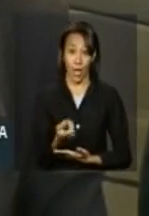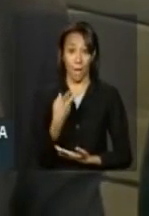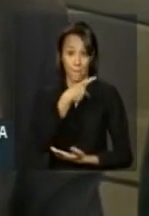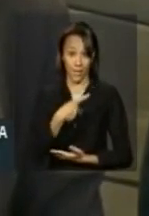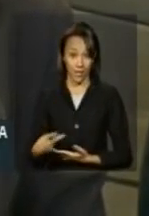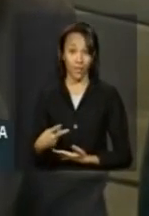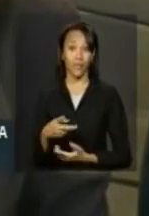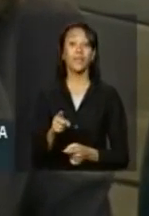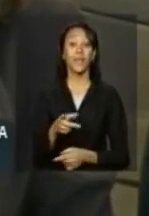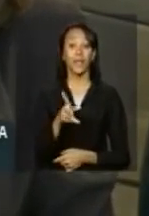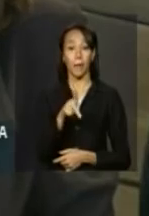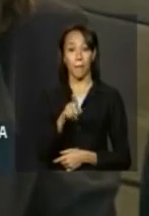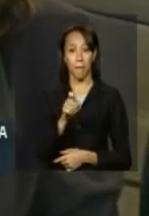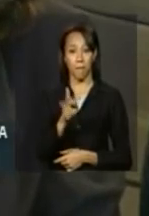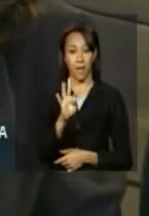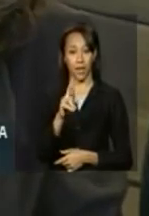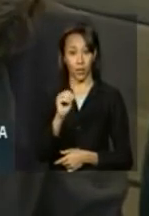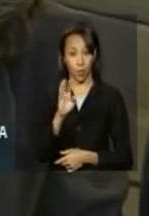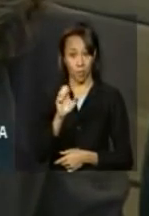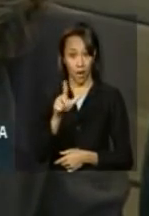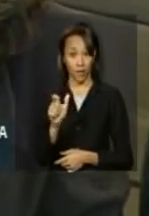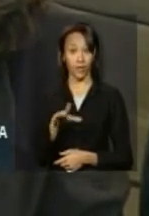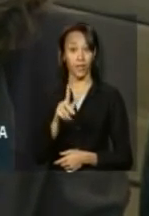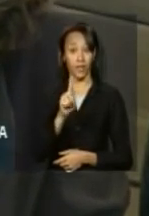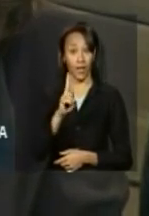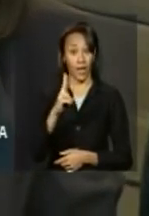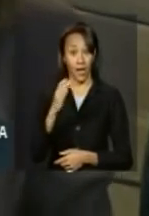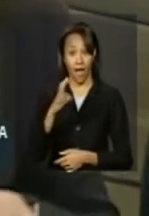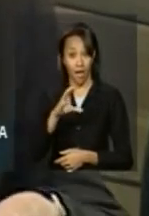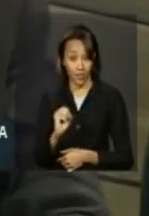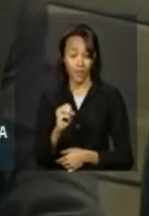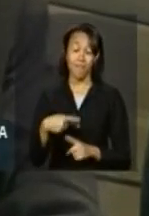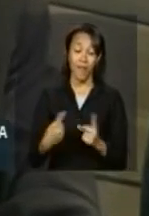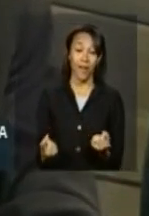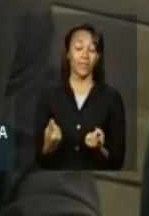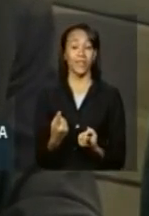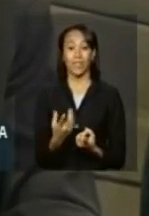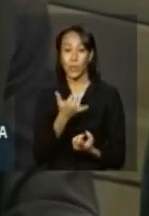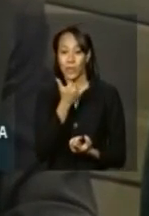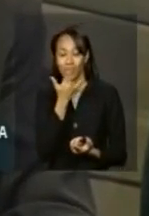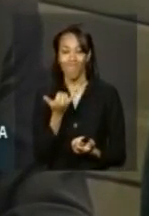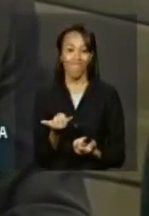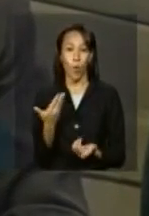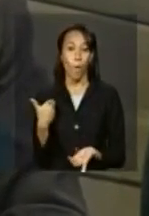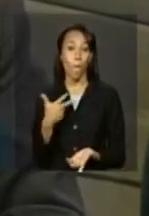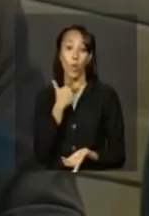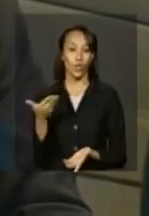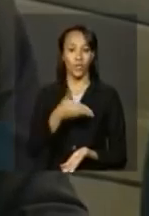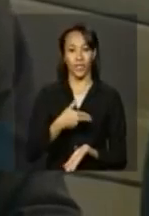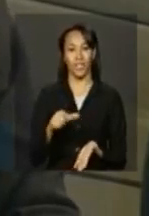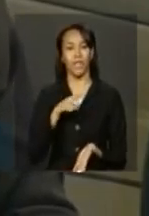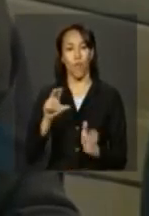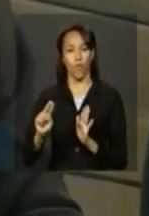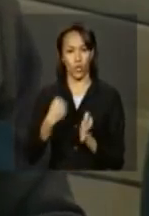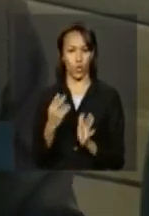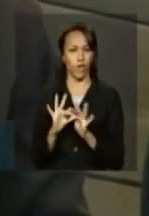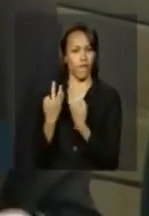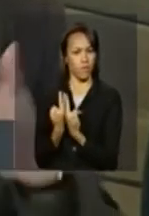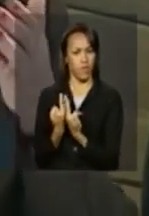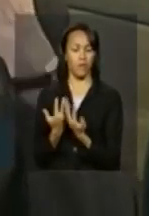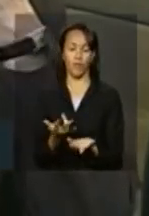da Petrobras, Graça Foster, queria estar aqui conosco, mas tem uma cirurgia na família